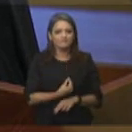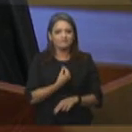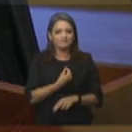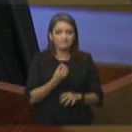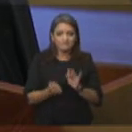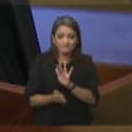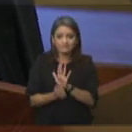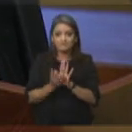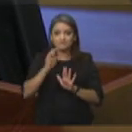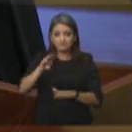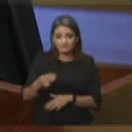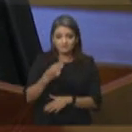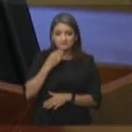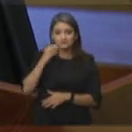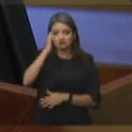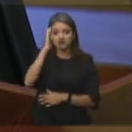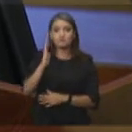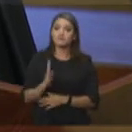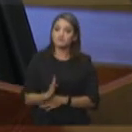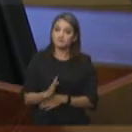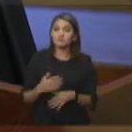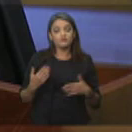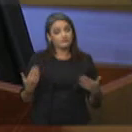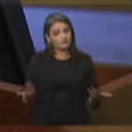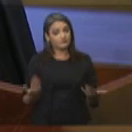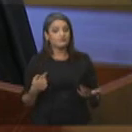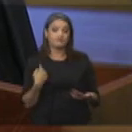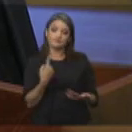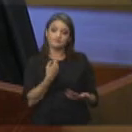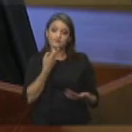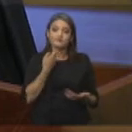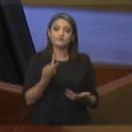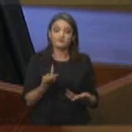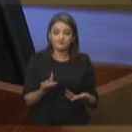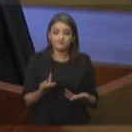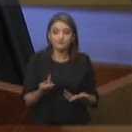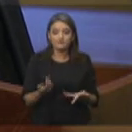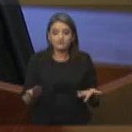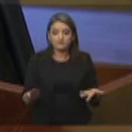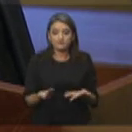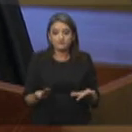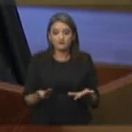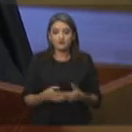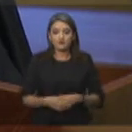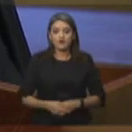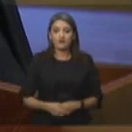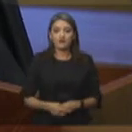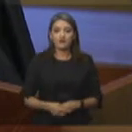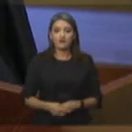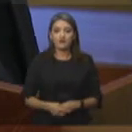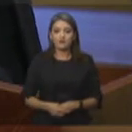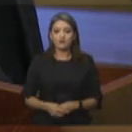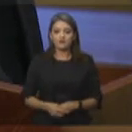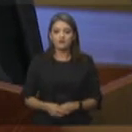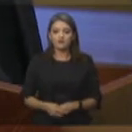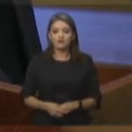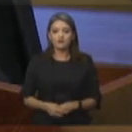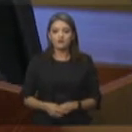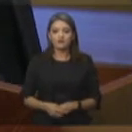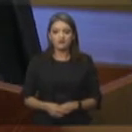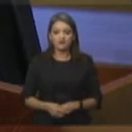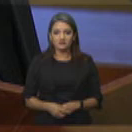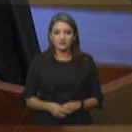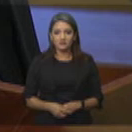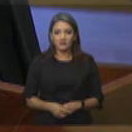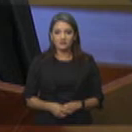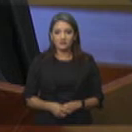brasileiros. É disso que nós estamos a falar ao fim e ao cabo. O presente